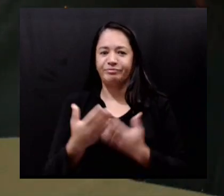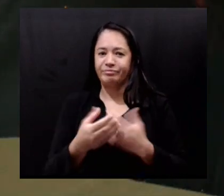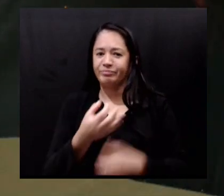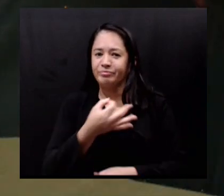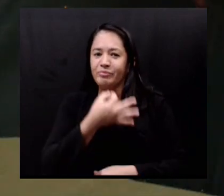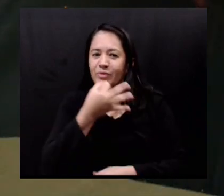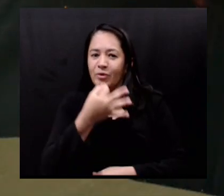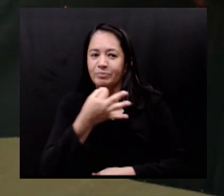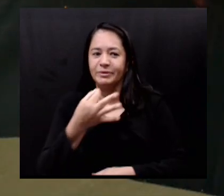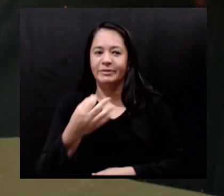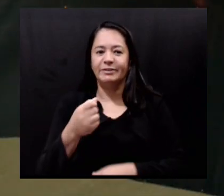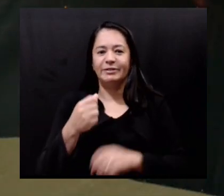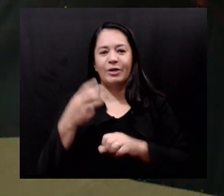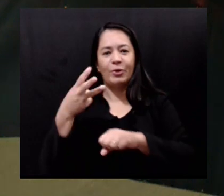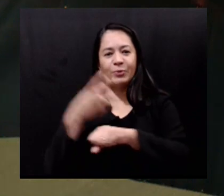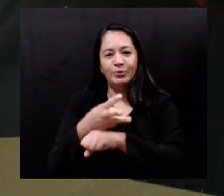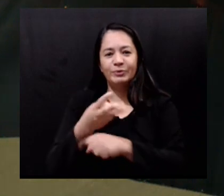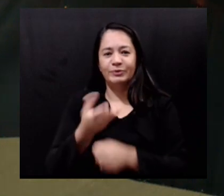tela,